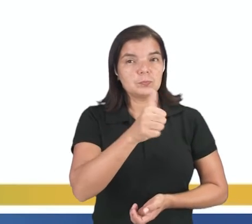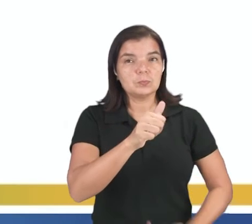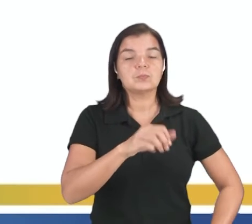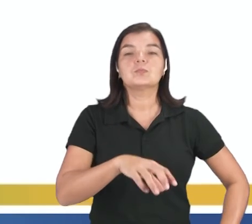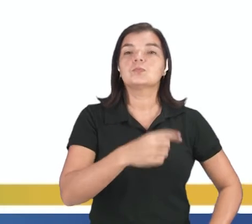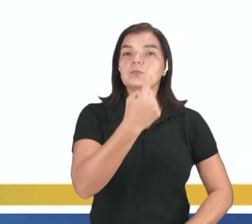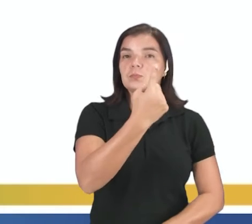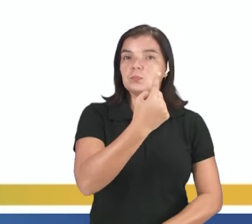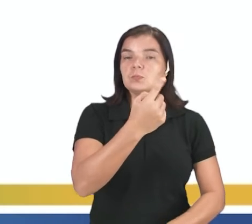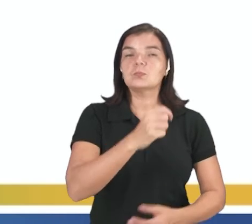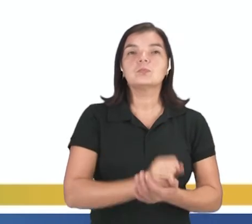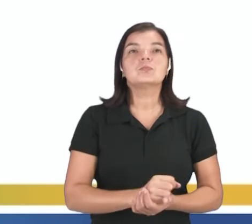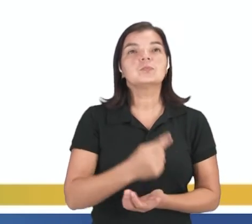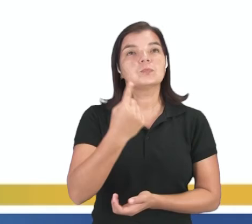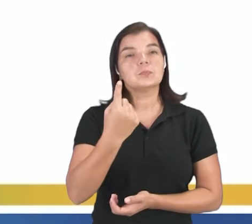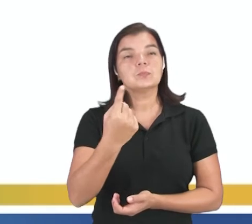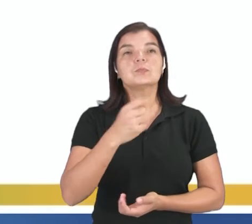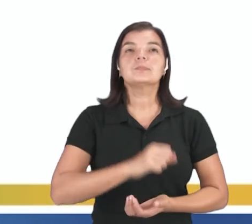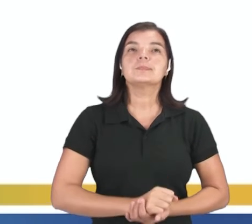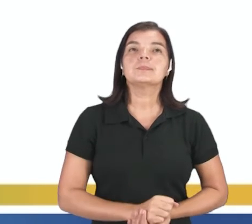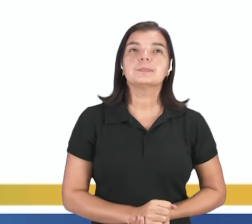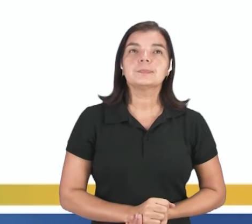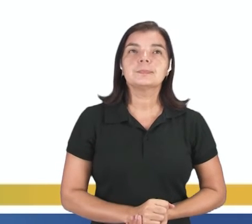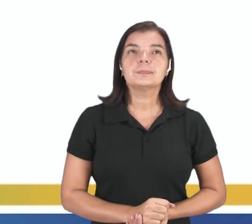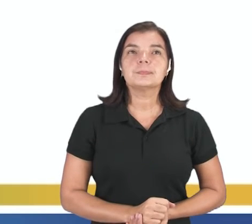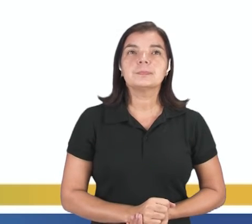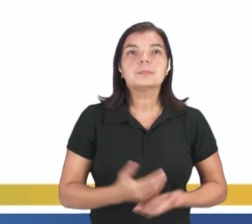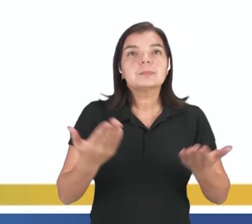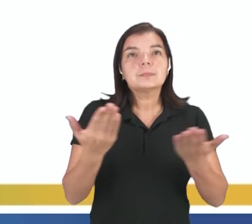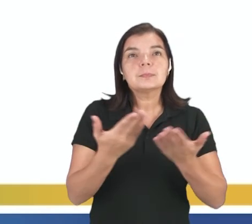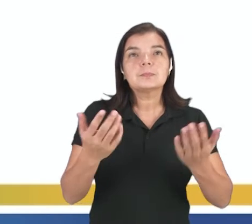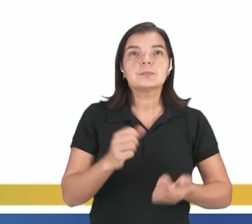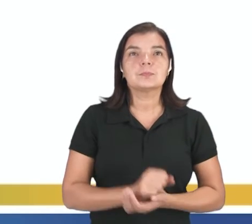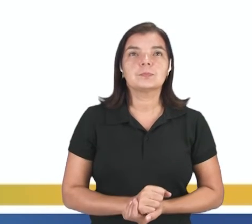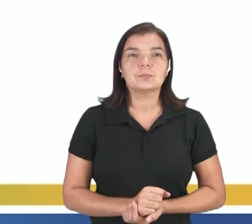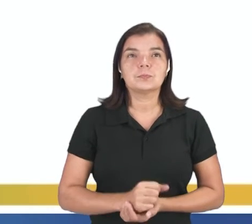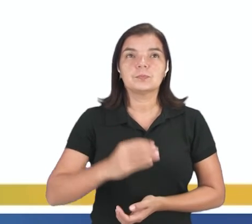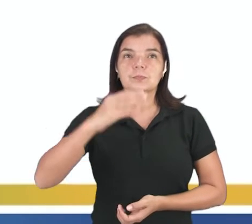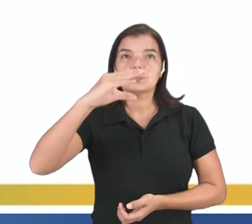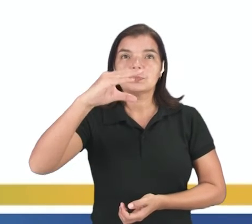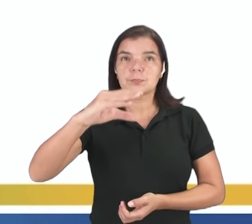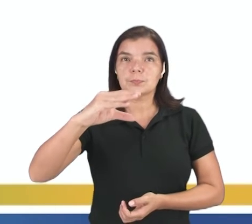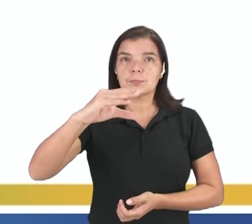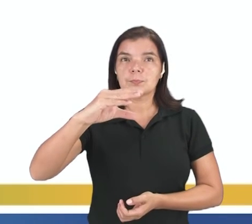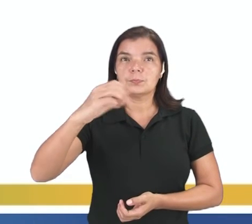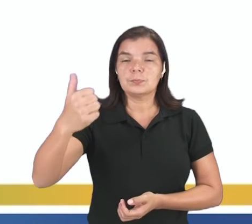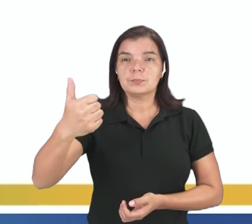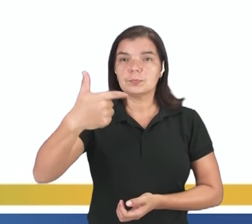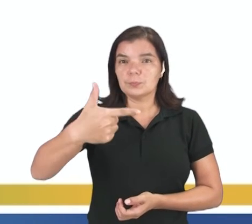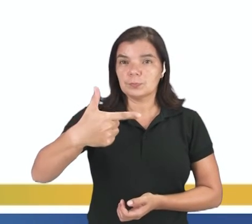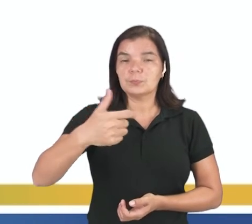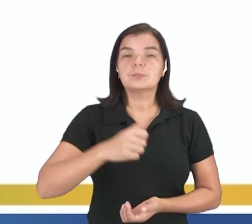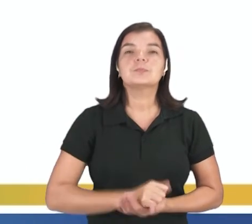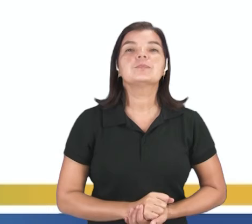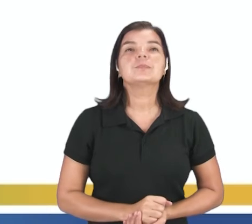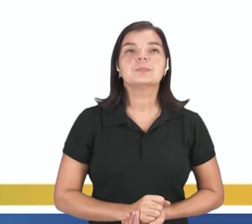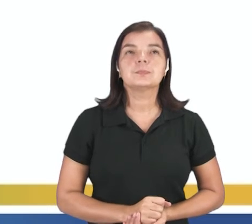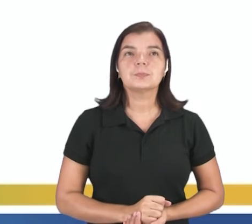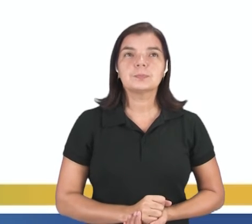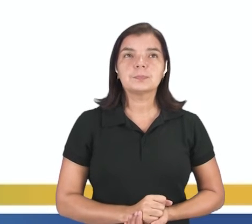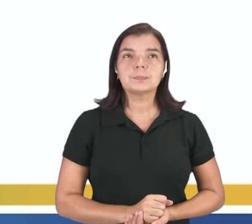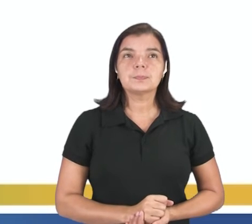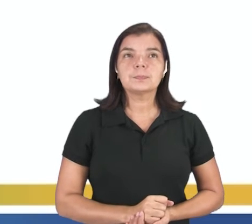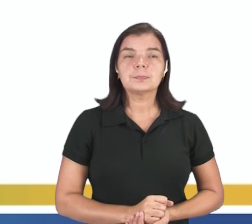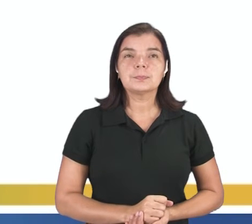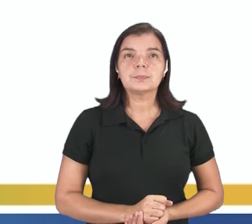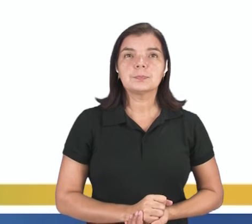ou 1 e 1, tá? Agora vamos para esse segundo aqui, ó, é o C12,